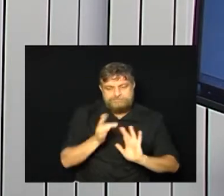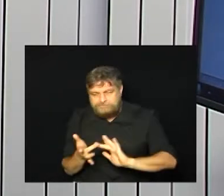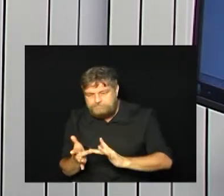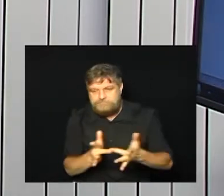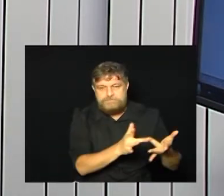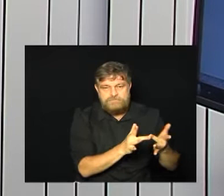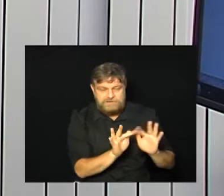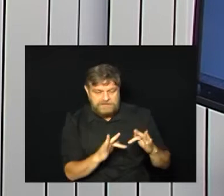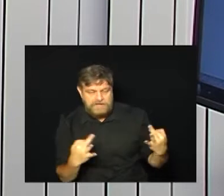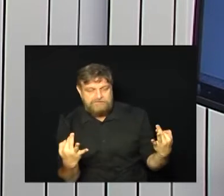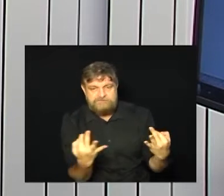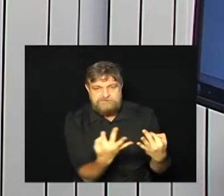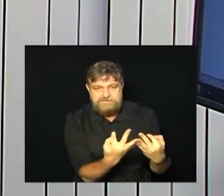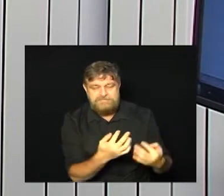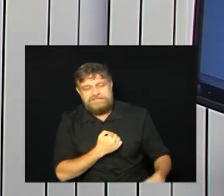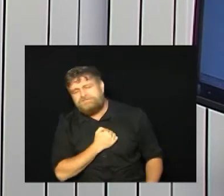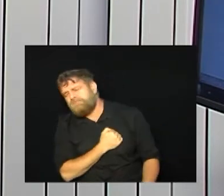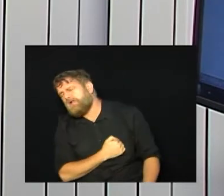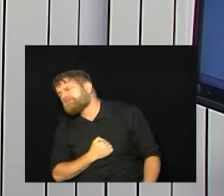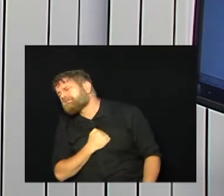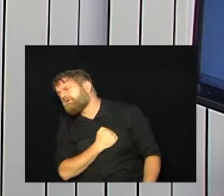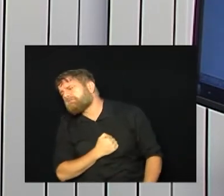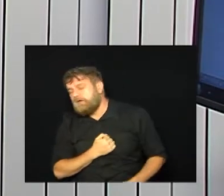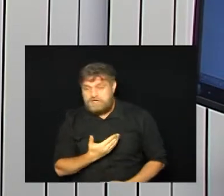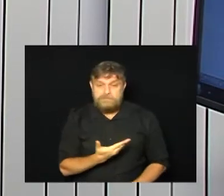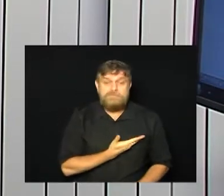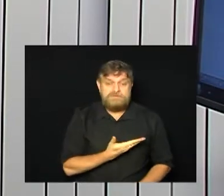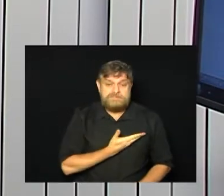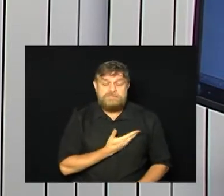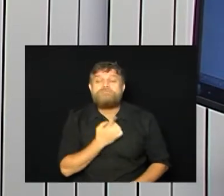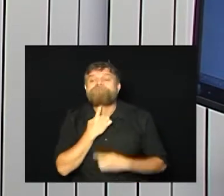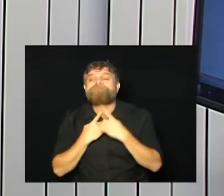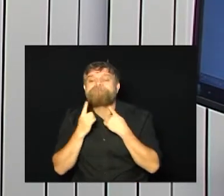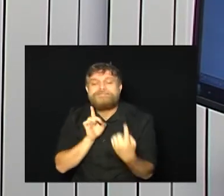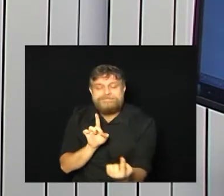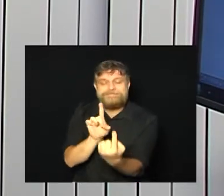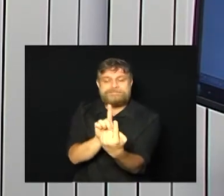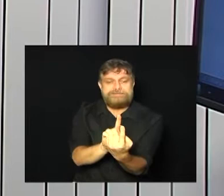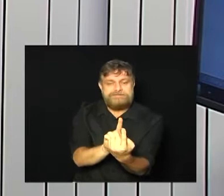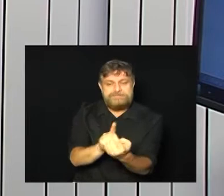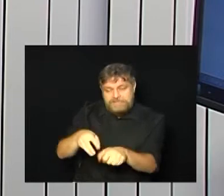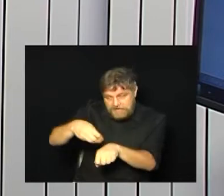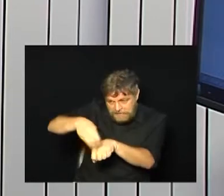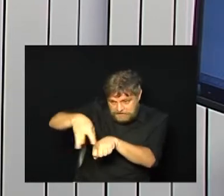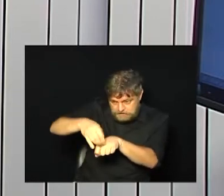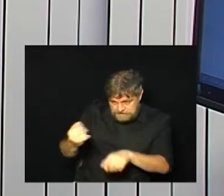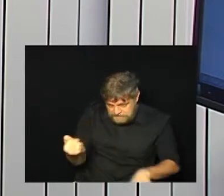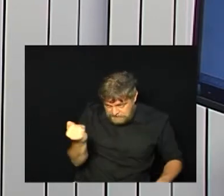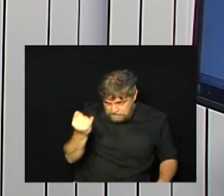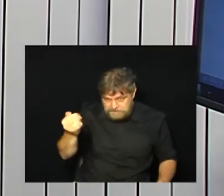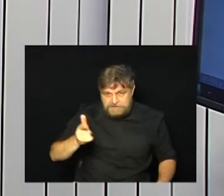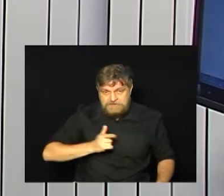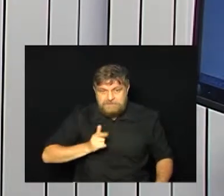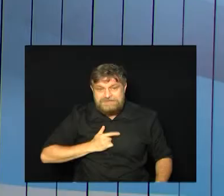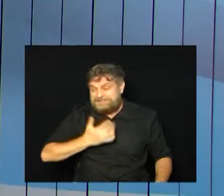sente família, saudade da família, dos amigos. Tem alguma dica valiosa também para manter toda